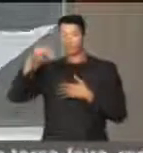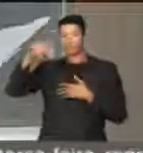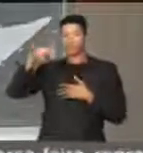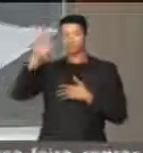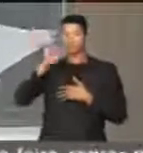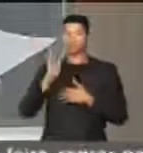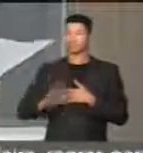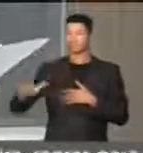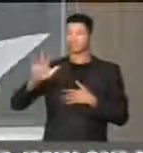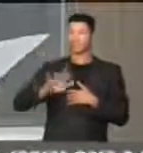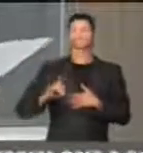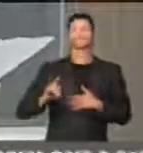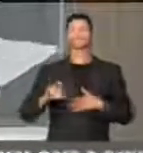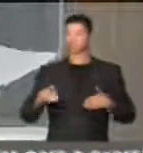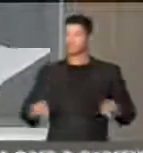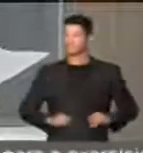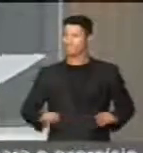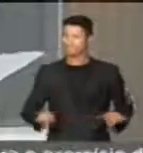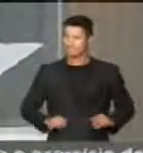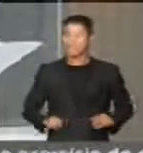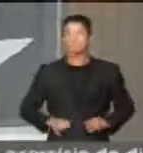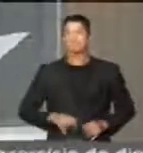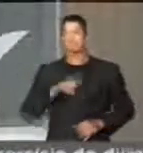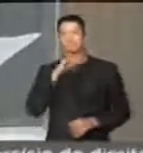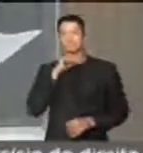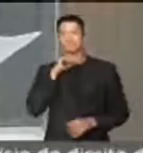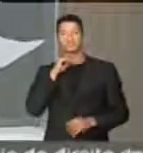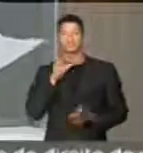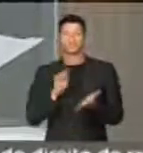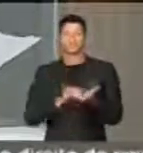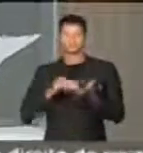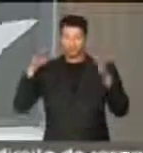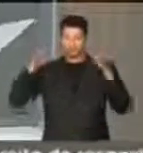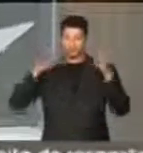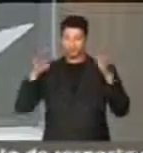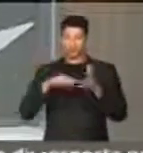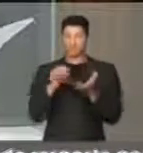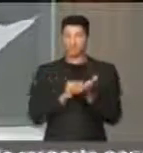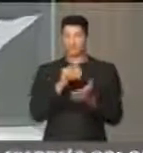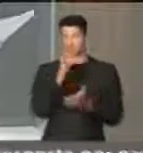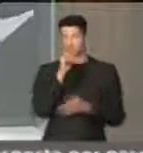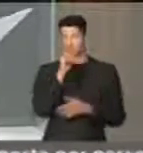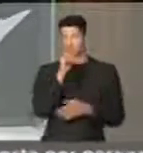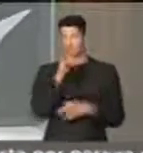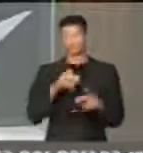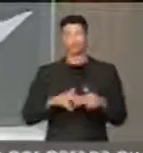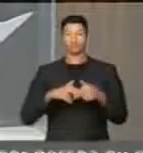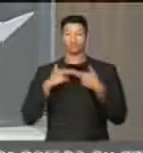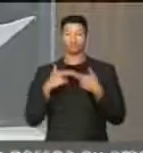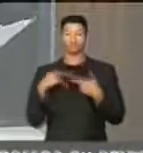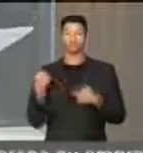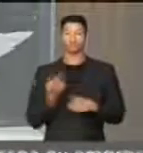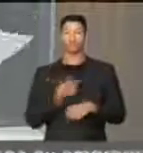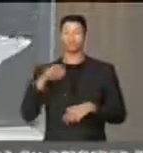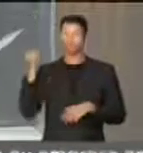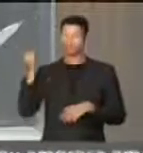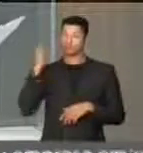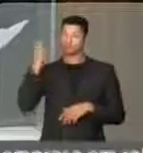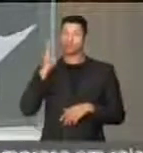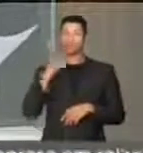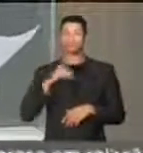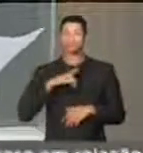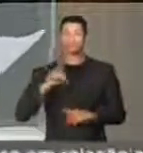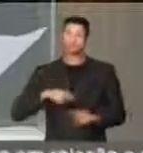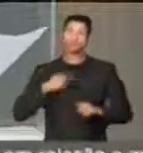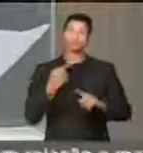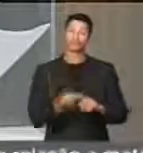Nordeste brasileiro passam sede, falta chuva, falta água. E, portanto, nós no Rio Grande do Sul já temos